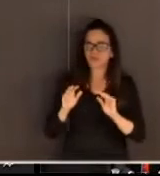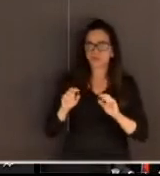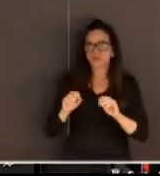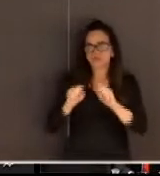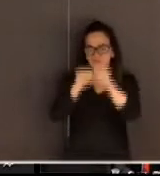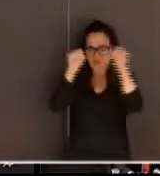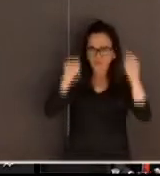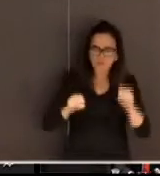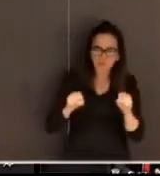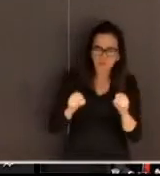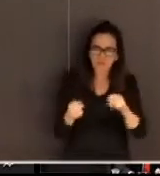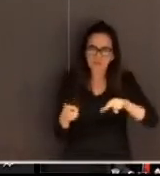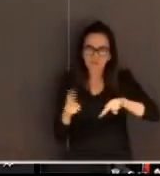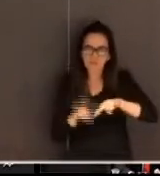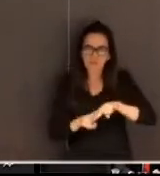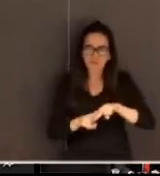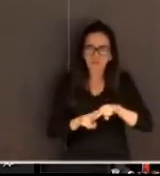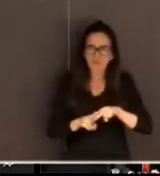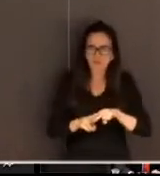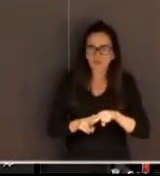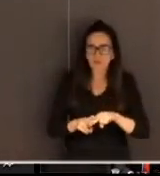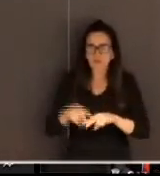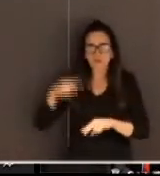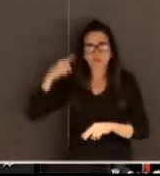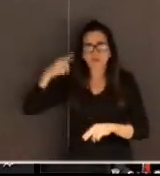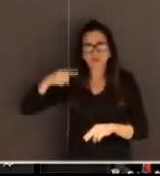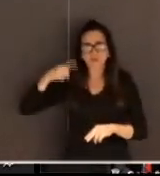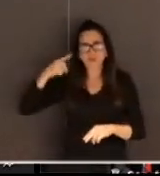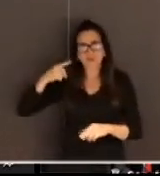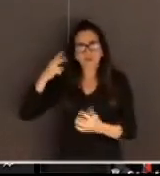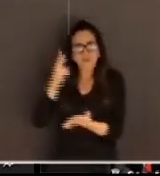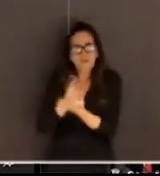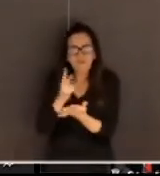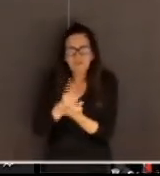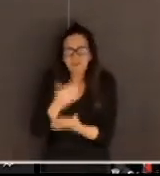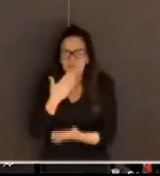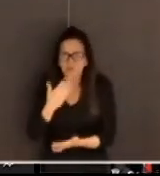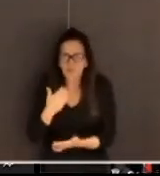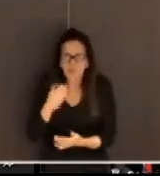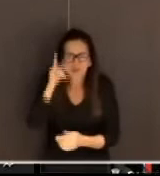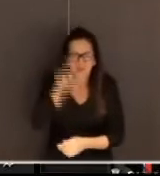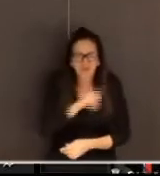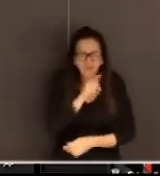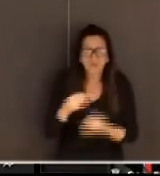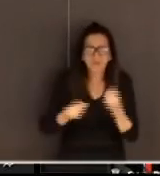e, posteriormente, esse mesmo advogado vai e pede anulação. 6